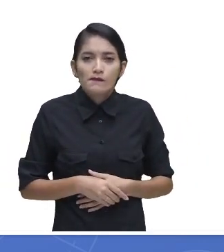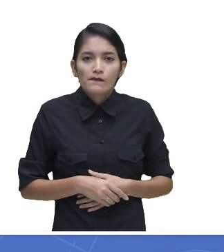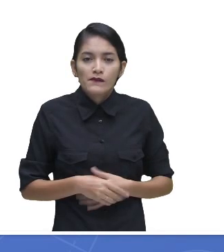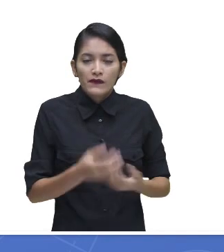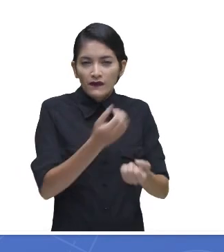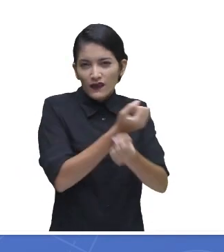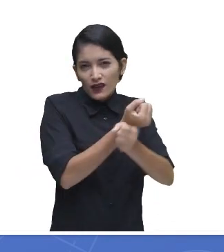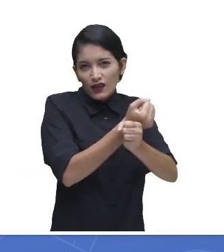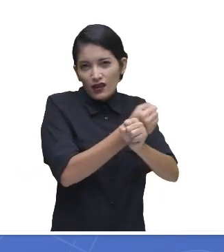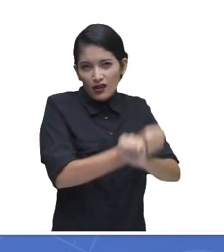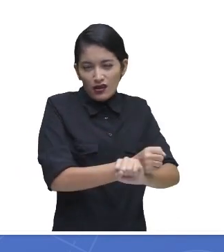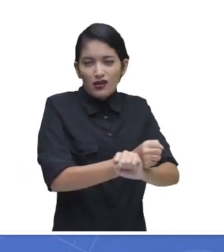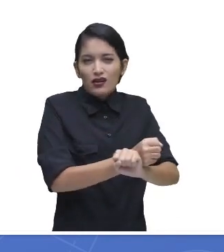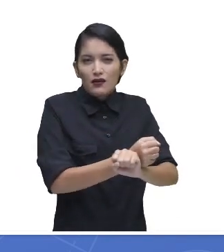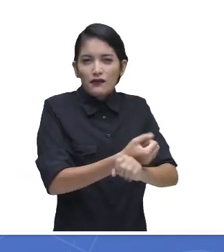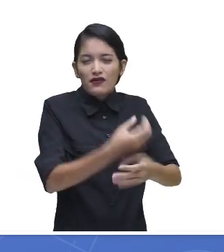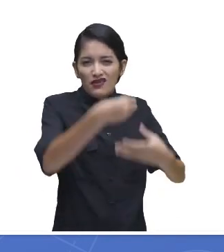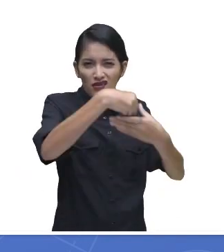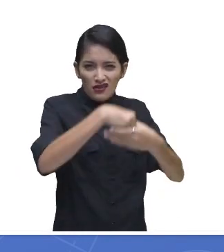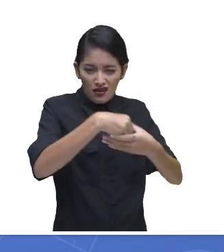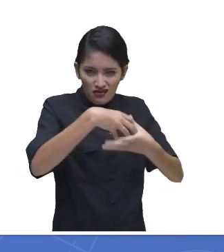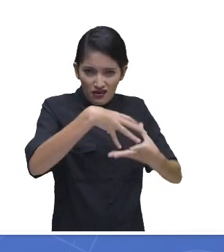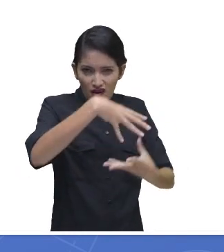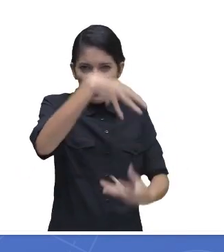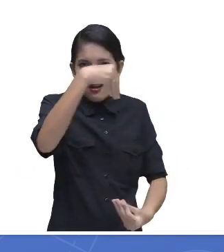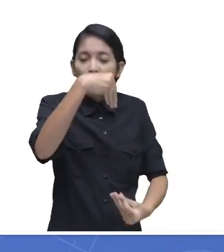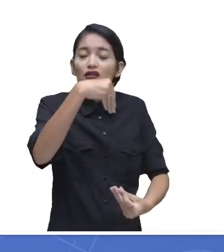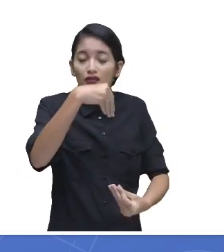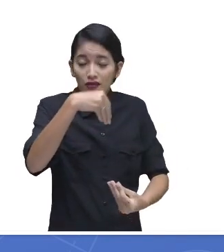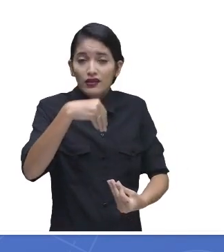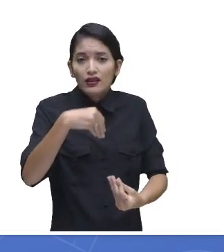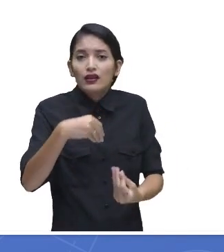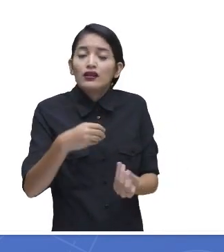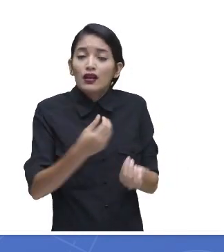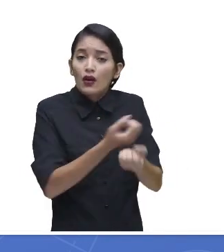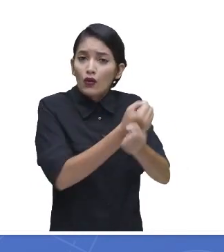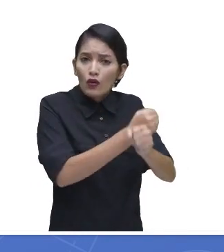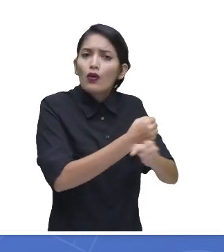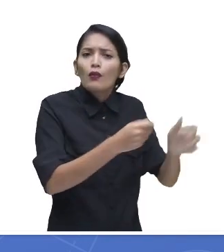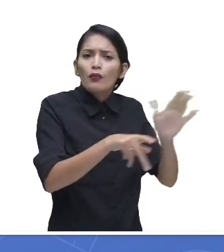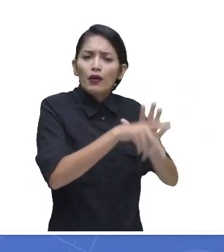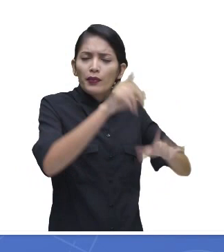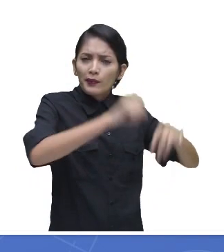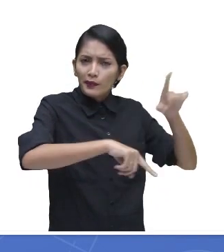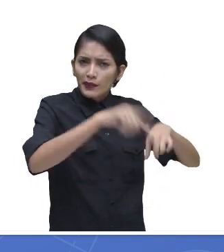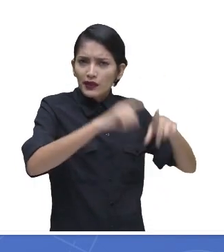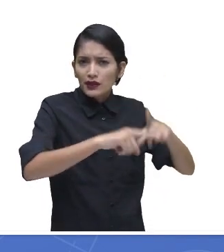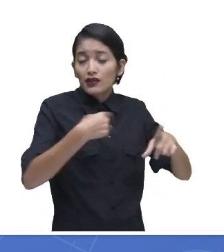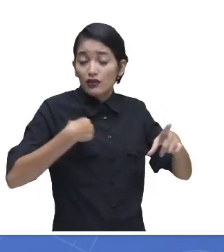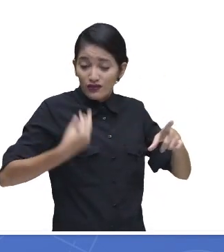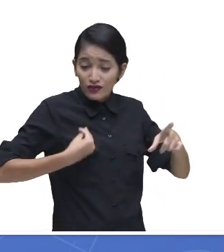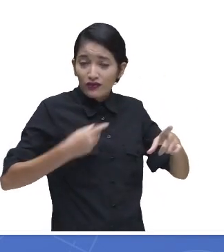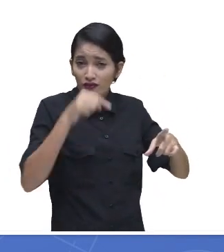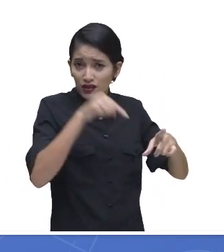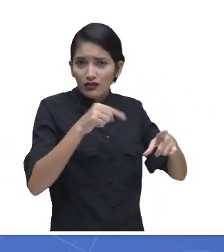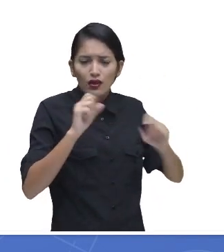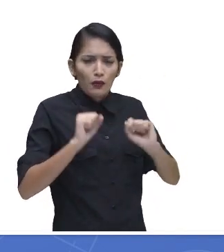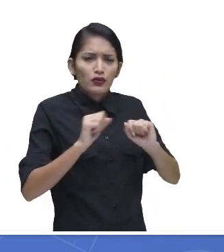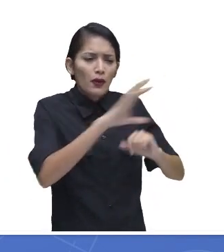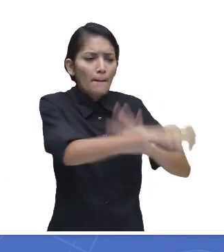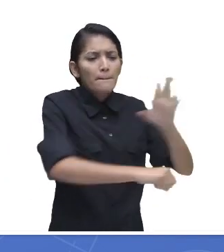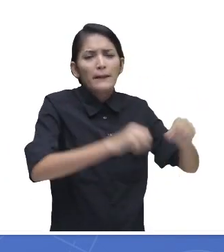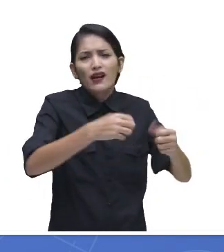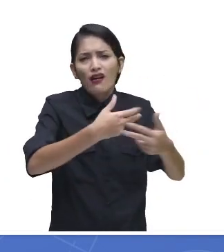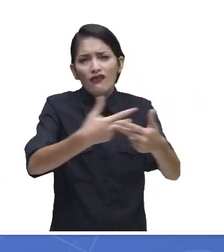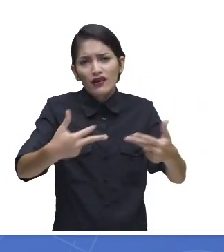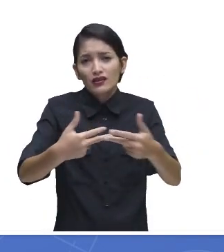escraviza, né, a minha alma. Então tem um mundo sensível, que é um mundo material, que está aqui, que eu toco nas coisas.